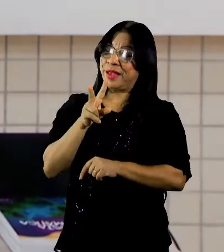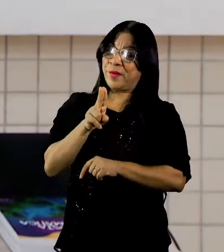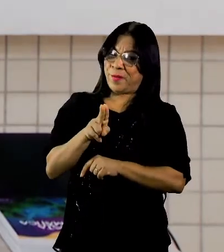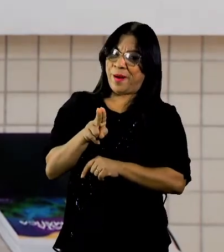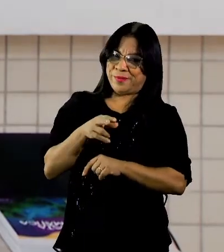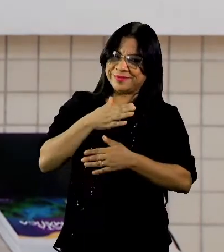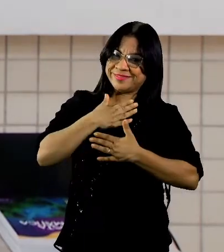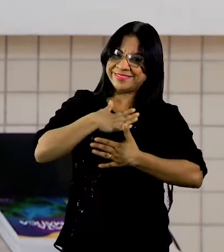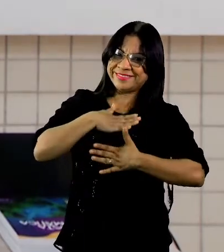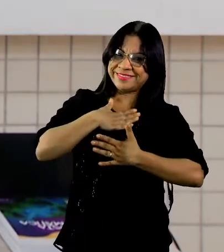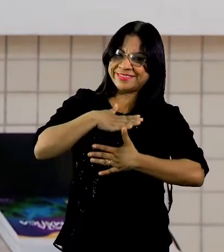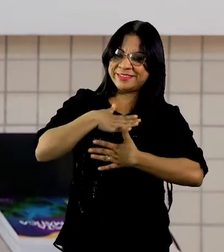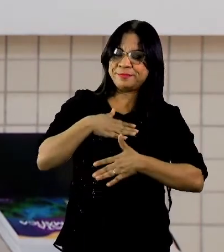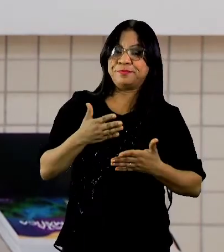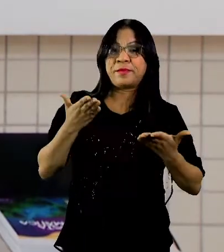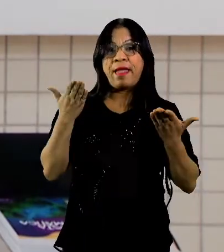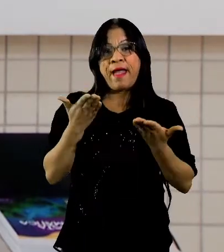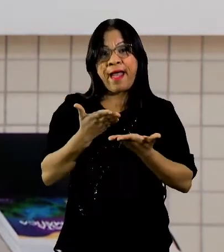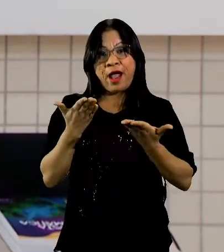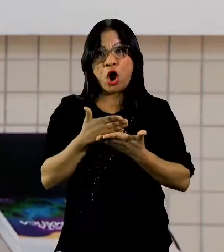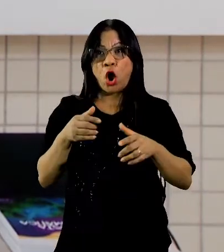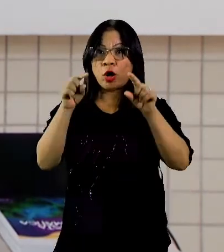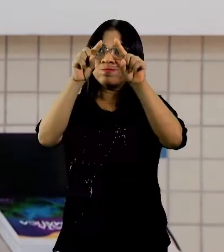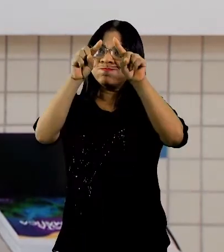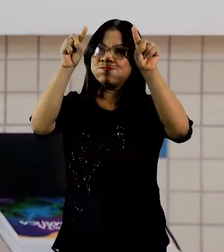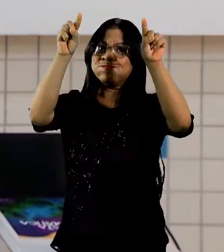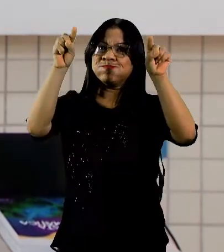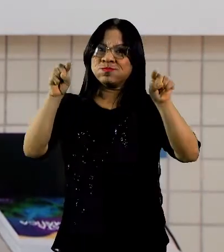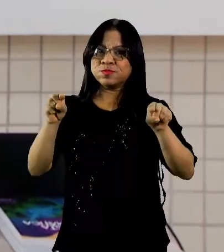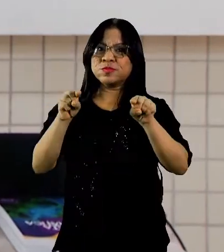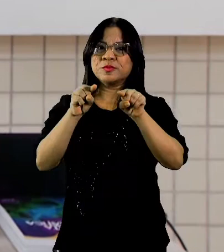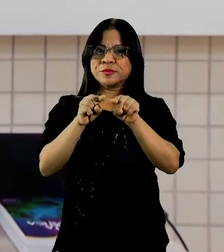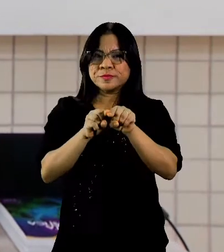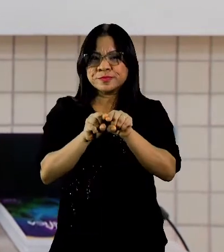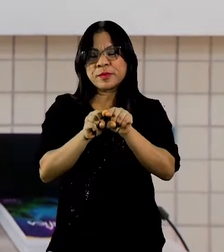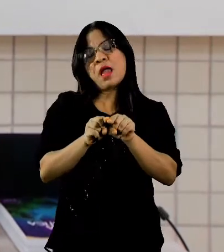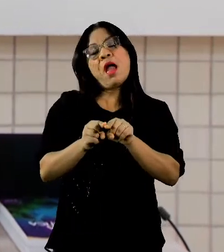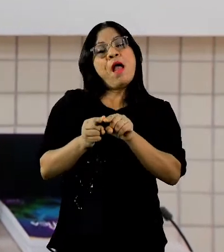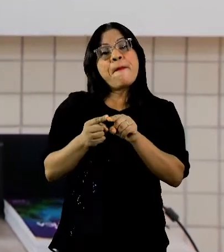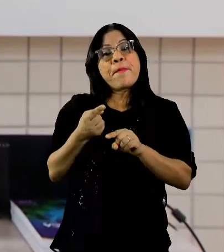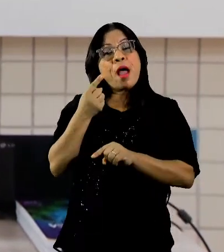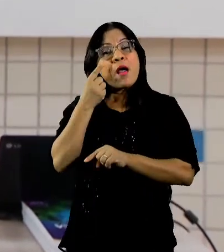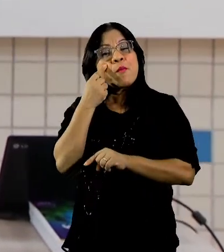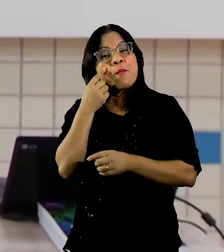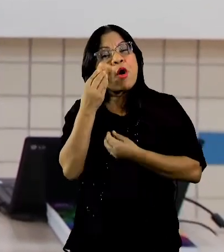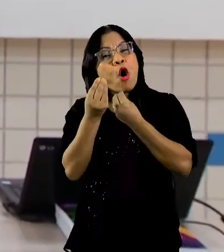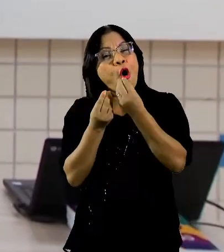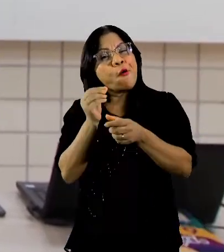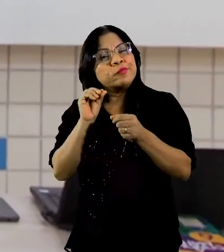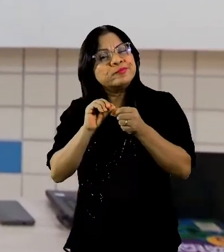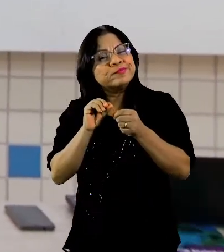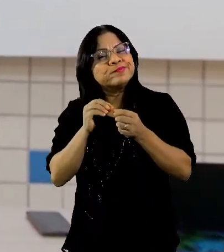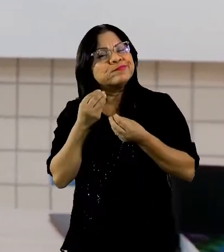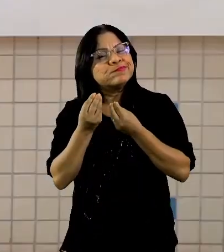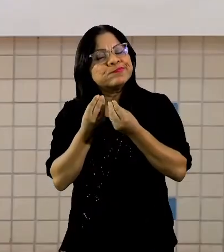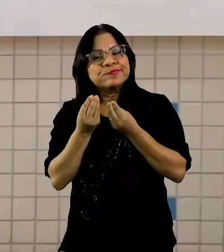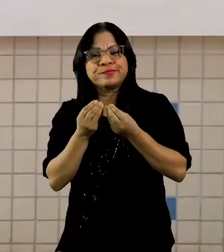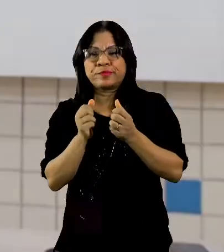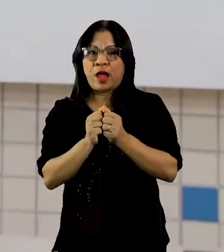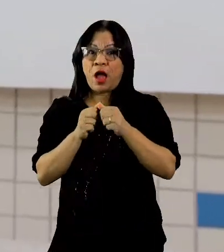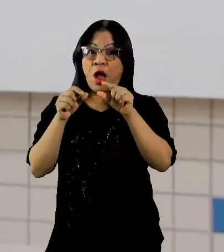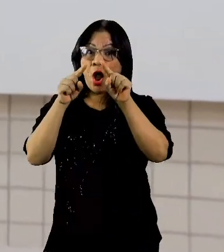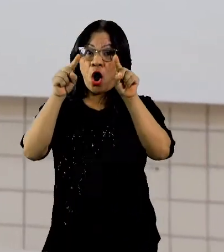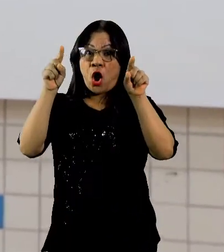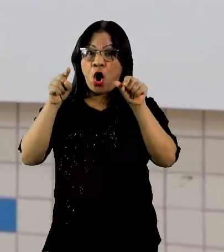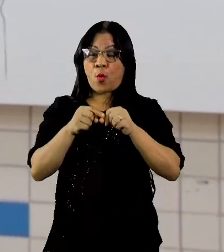vamos passar para o quadro agora para a gente verificar como que faz essa situaçãozinha. No quadro aqui nós temos o seguinte, olha